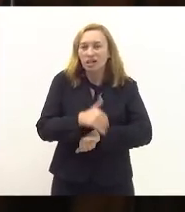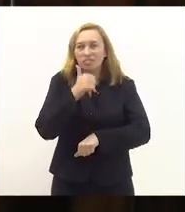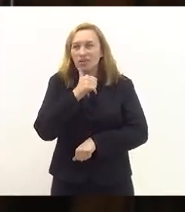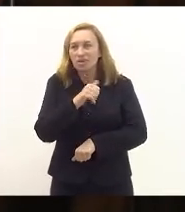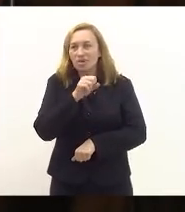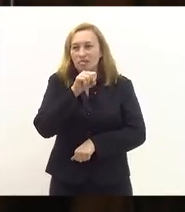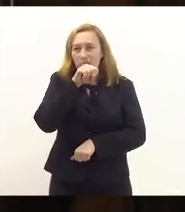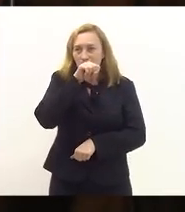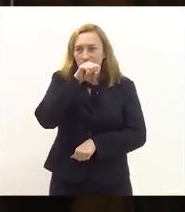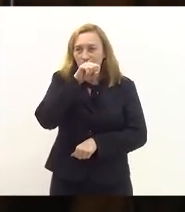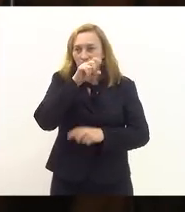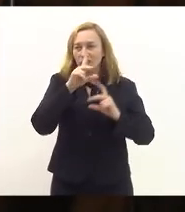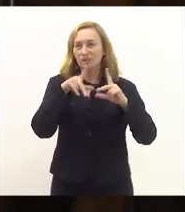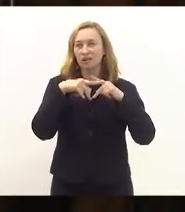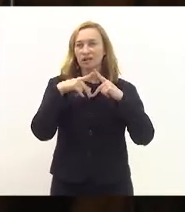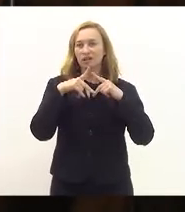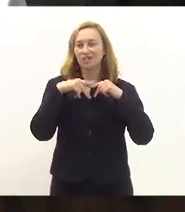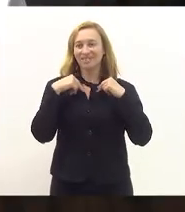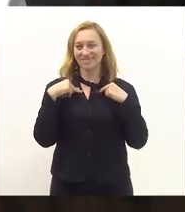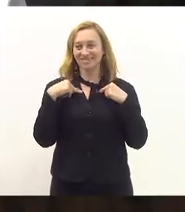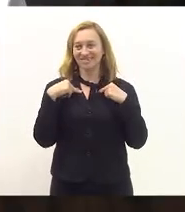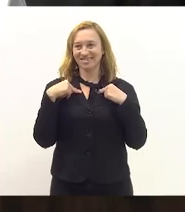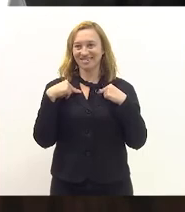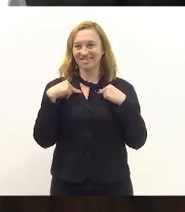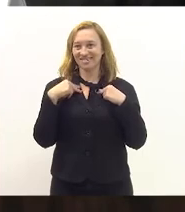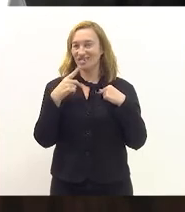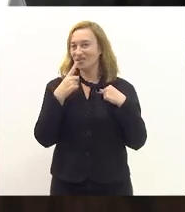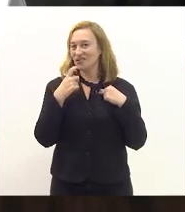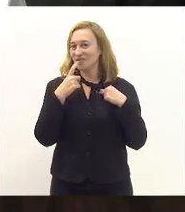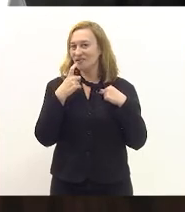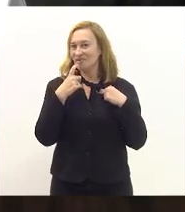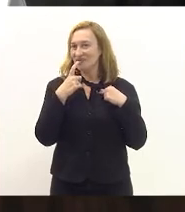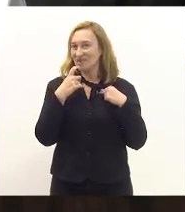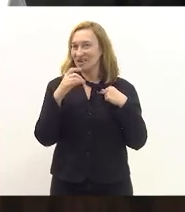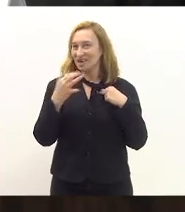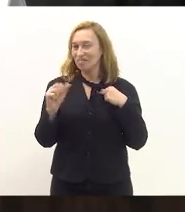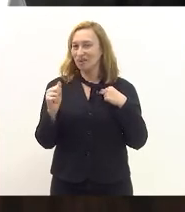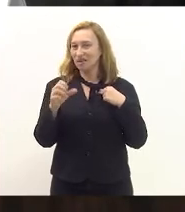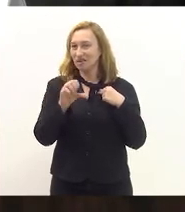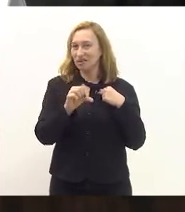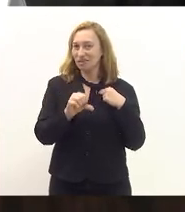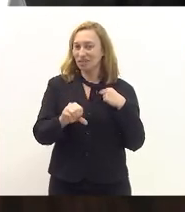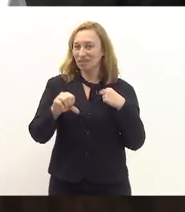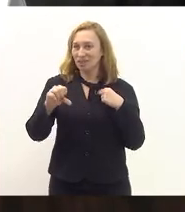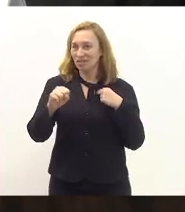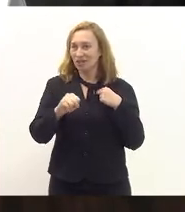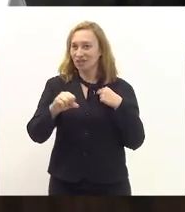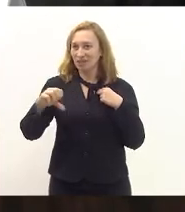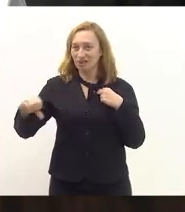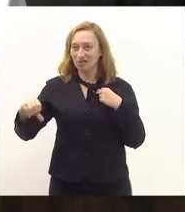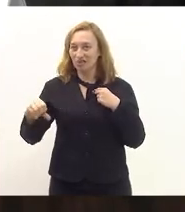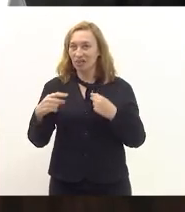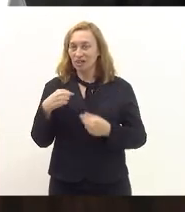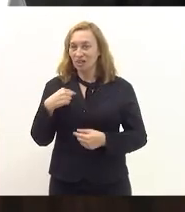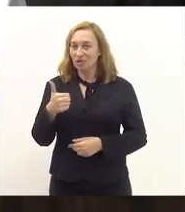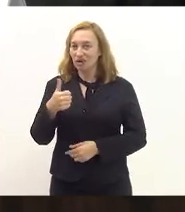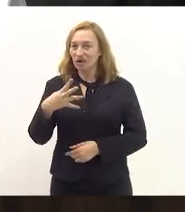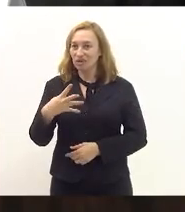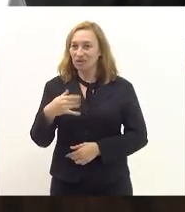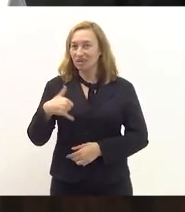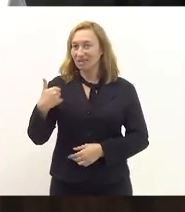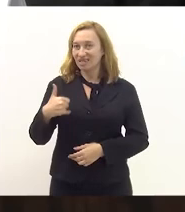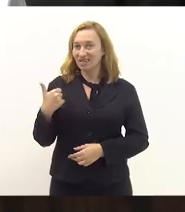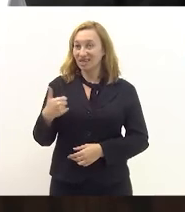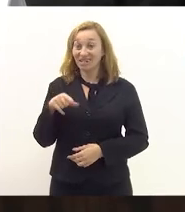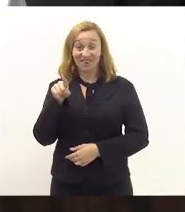entusiasta, com um lencinho vermelho, nas campanhas de 89, e eu, aos meus 14 anos de